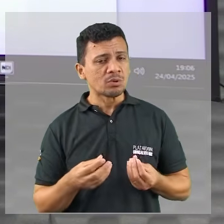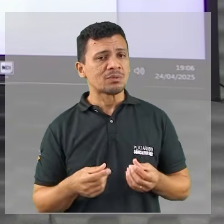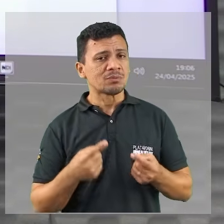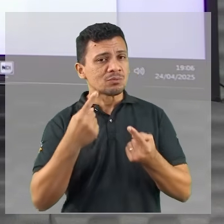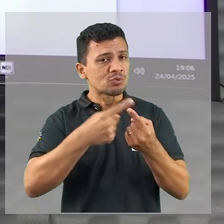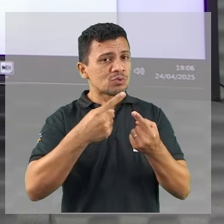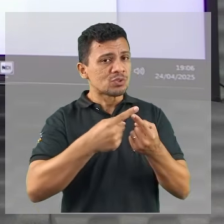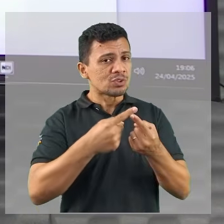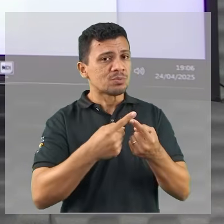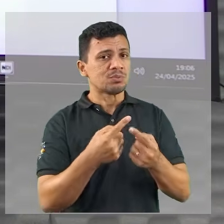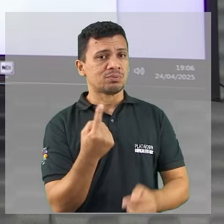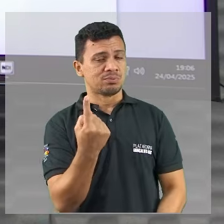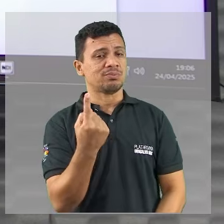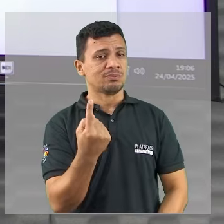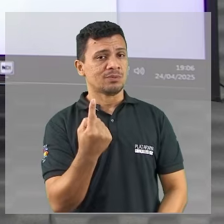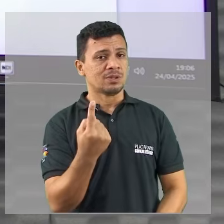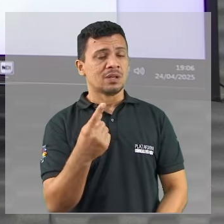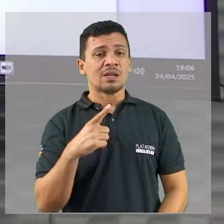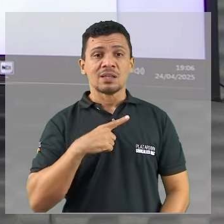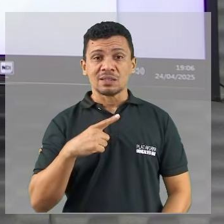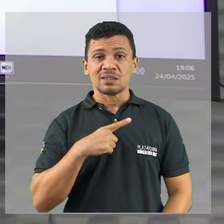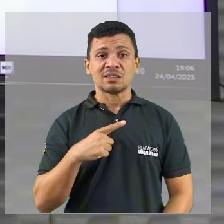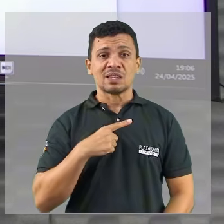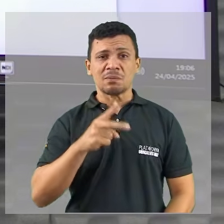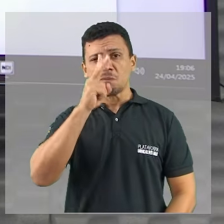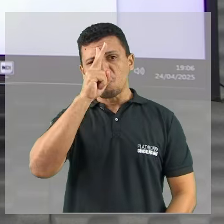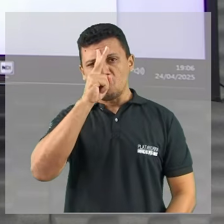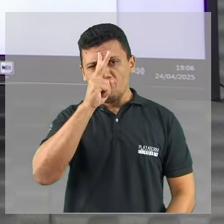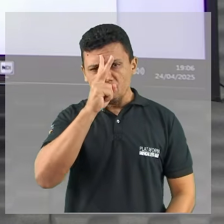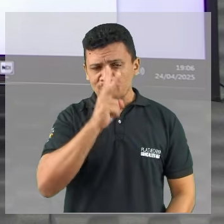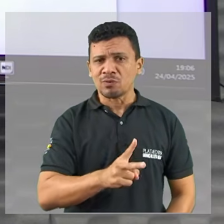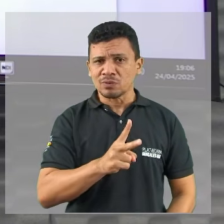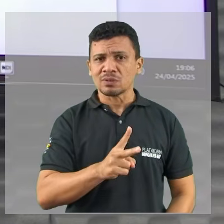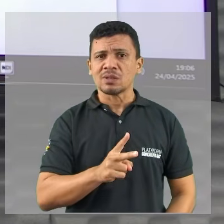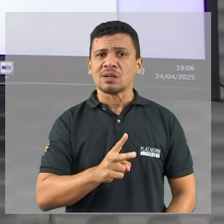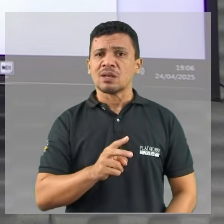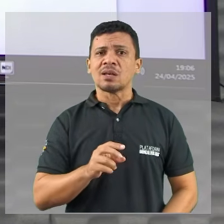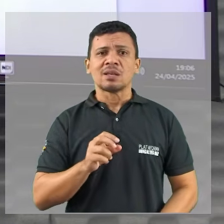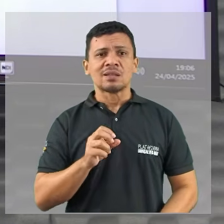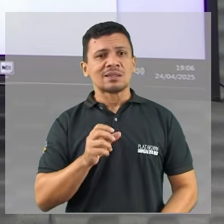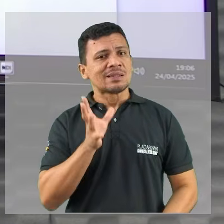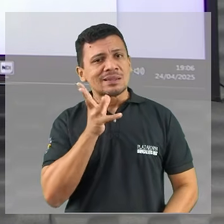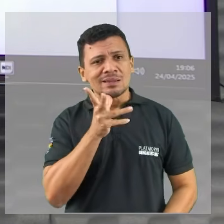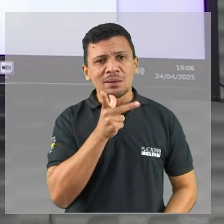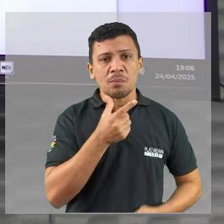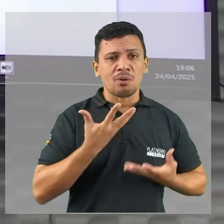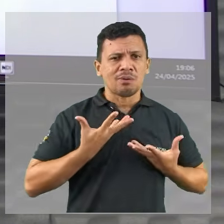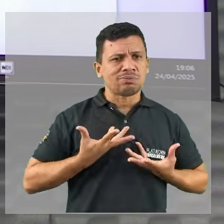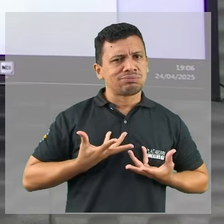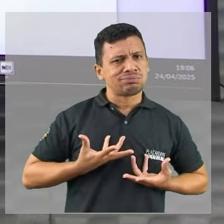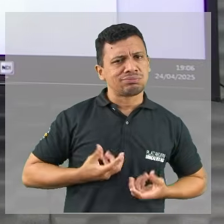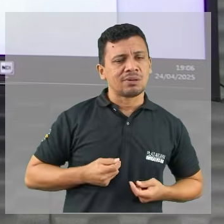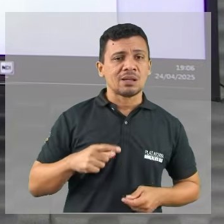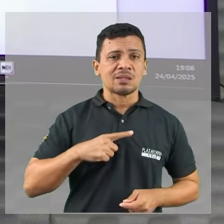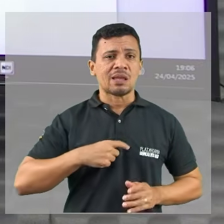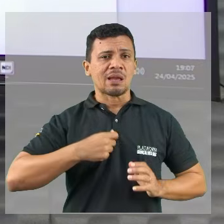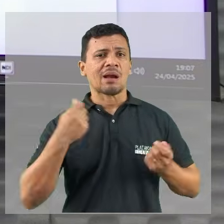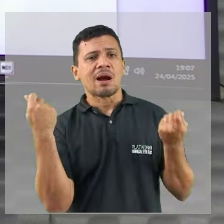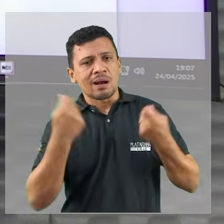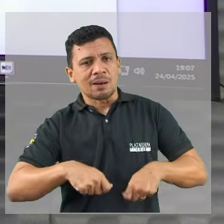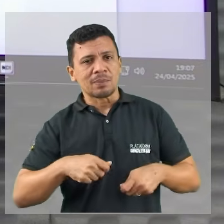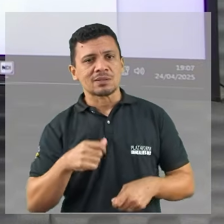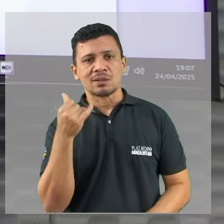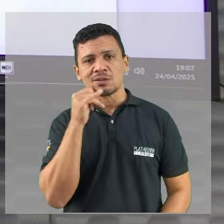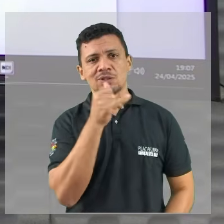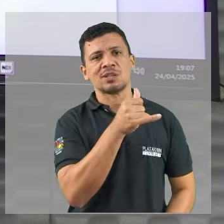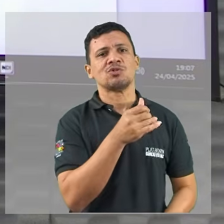fibras oxidativas, que têm uma alta resistência à fadiga. Elas têm a maior capacidade de gerar energia com